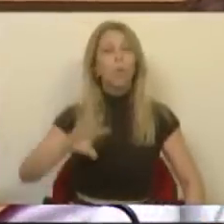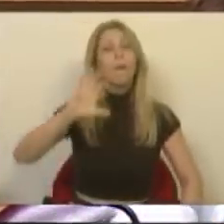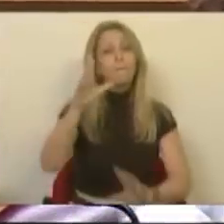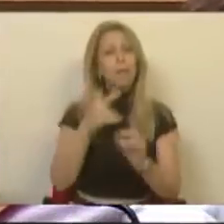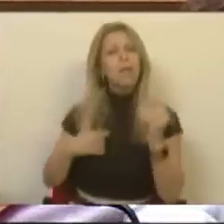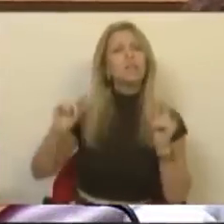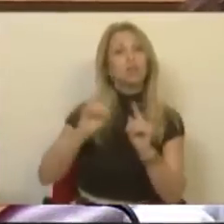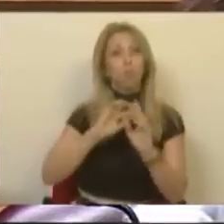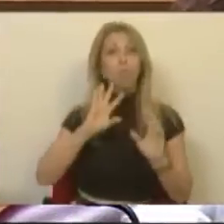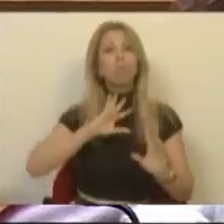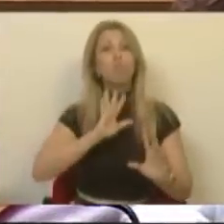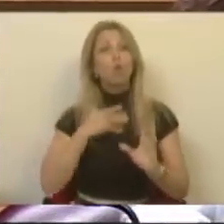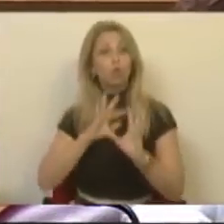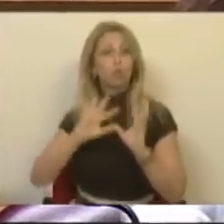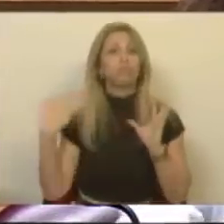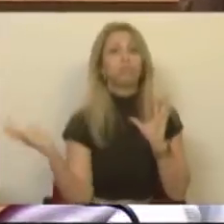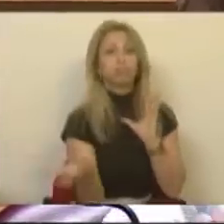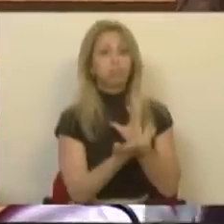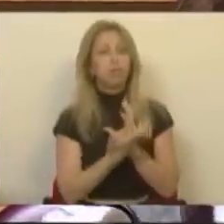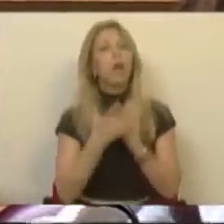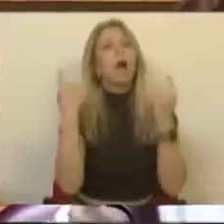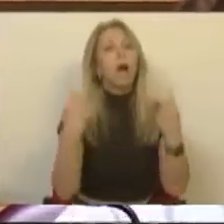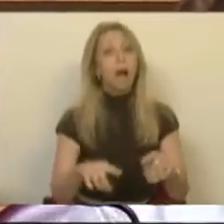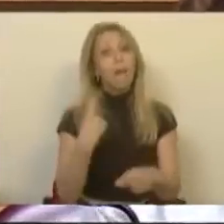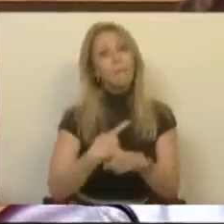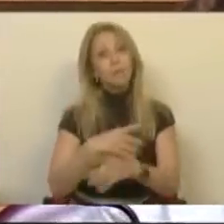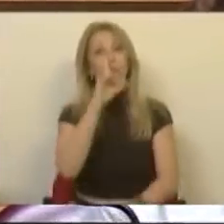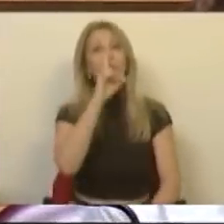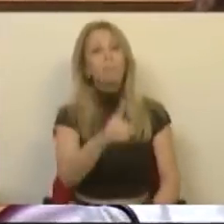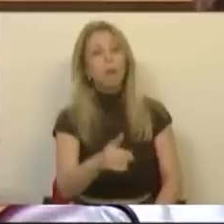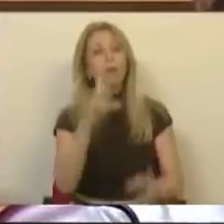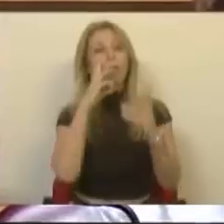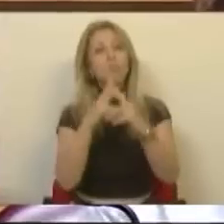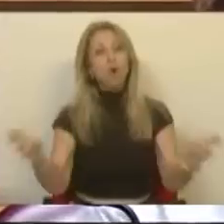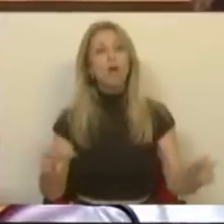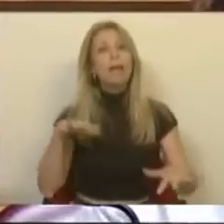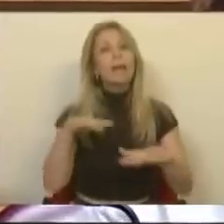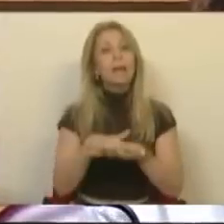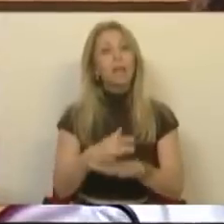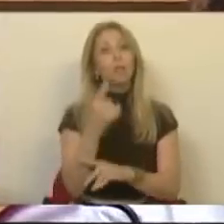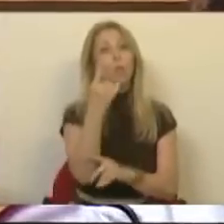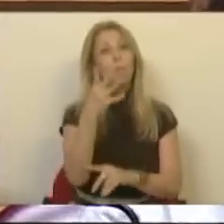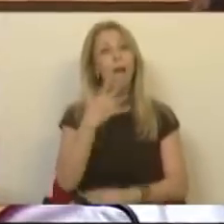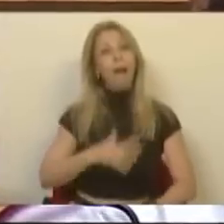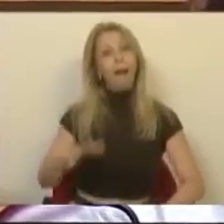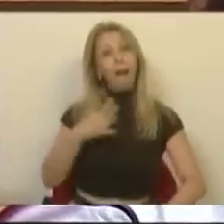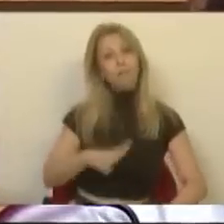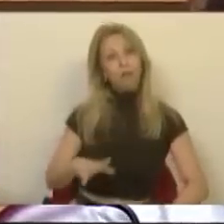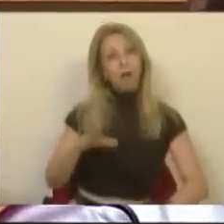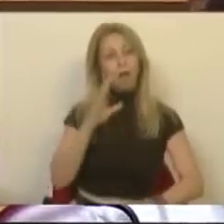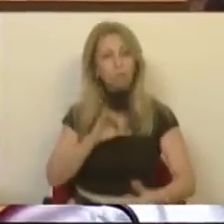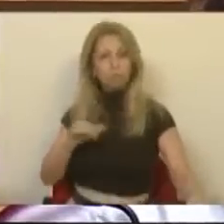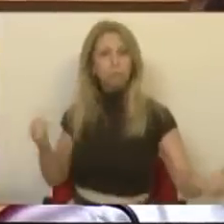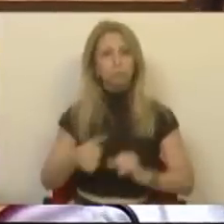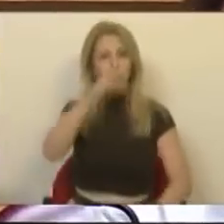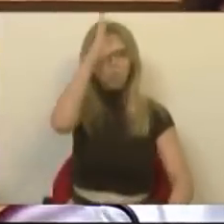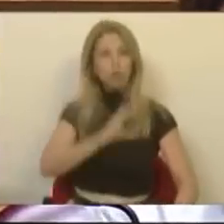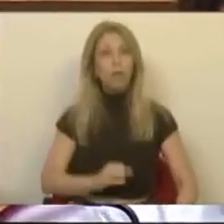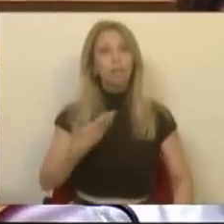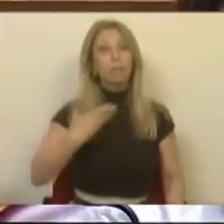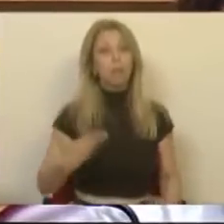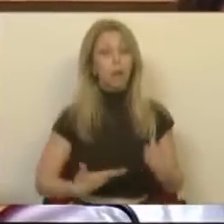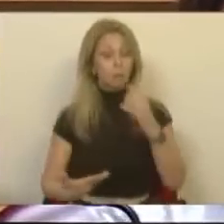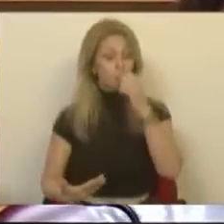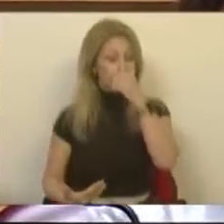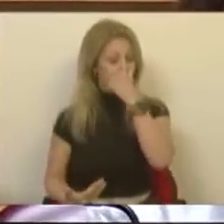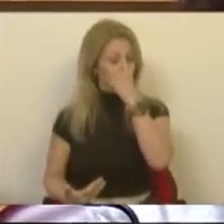quando mesmo na Alemanha Ah é descoberto uma rede pretendia sobreverter o estado de direito e portanto